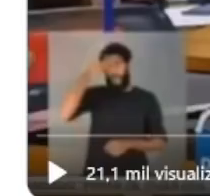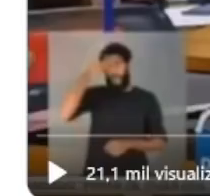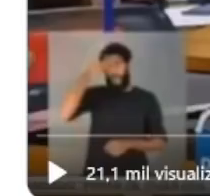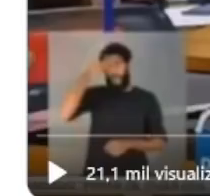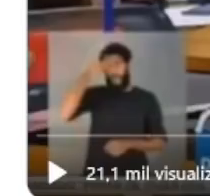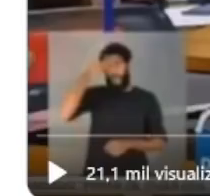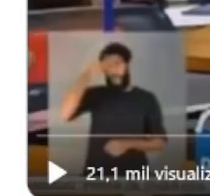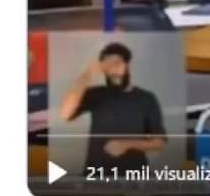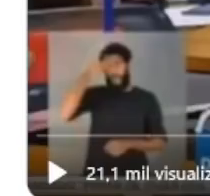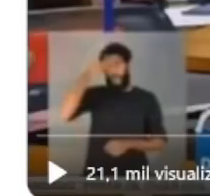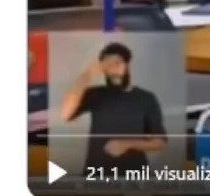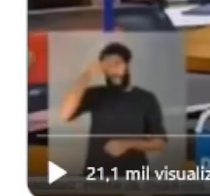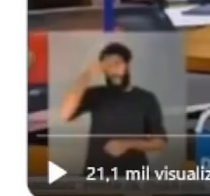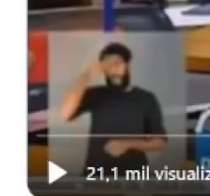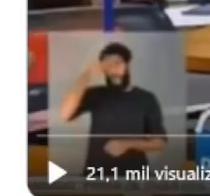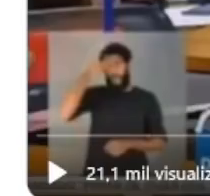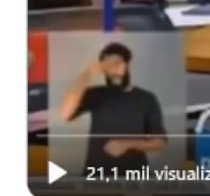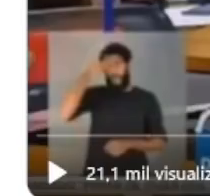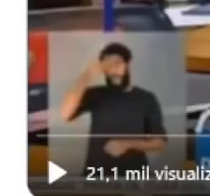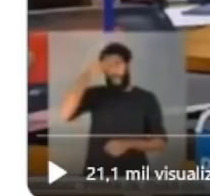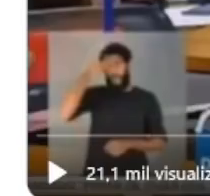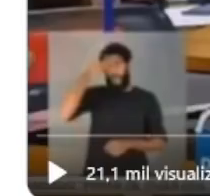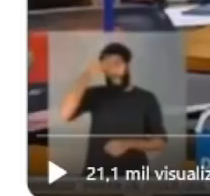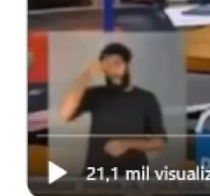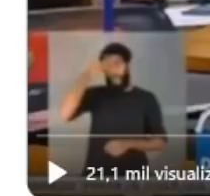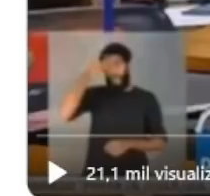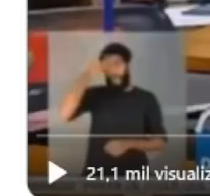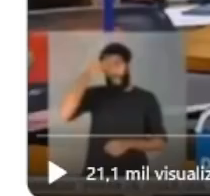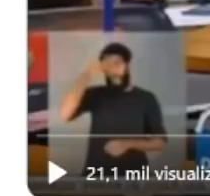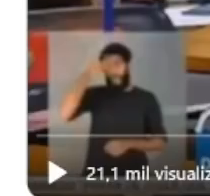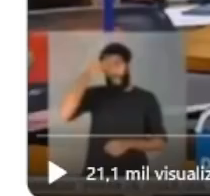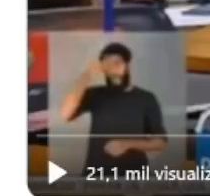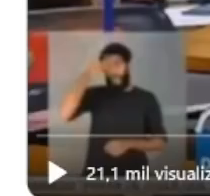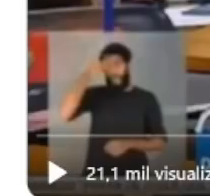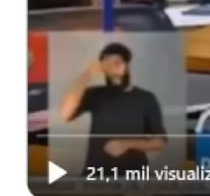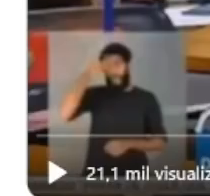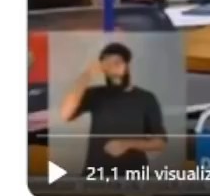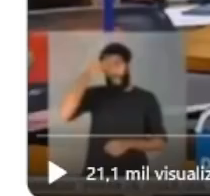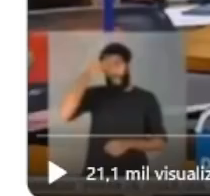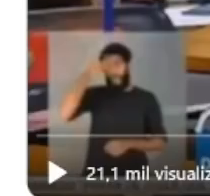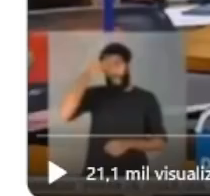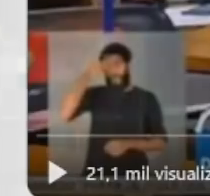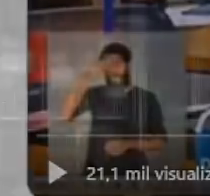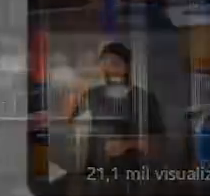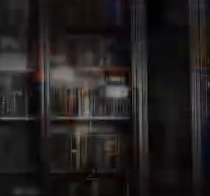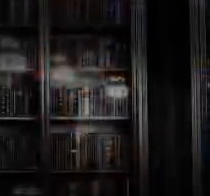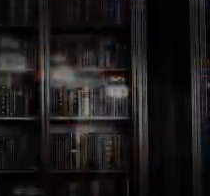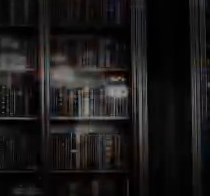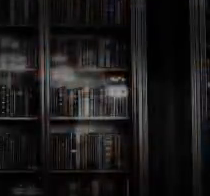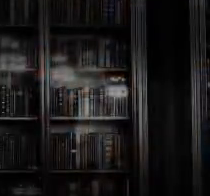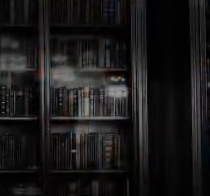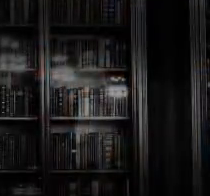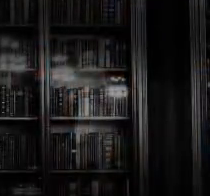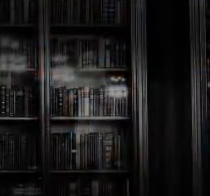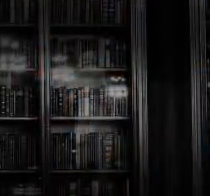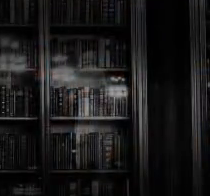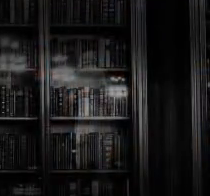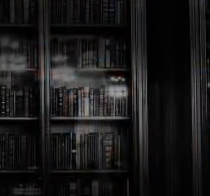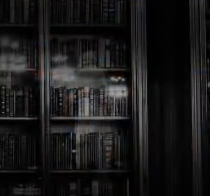Acabou. Você foi caçado. Mas foi um tribunal parcial.